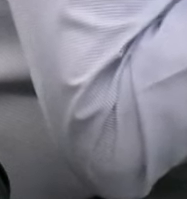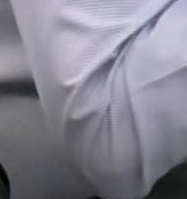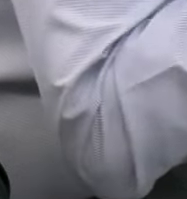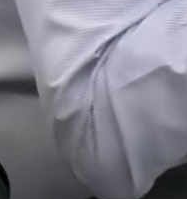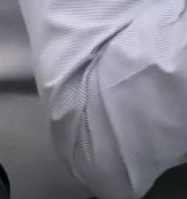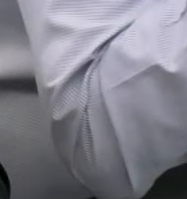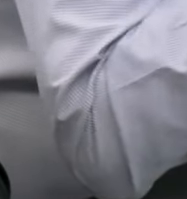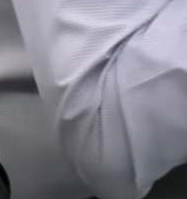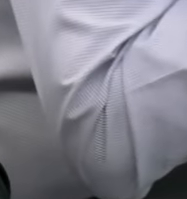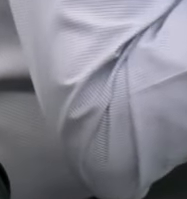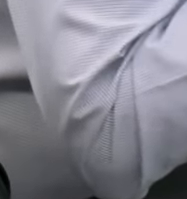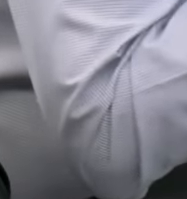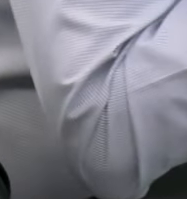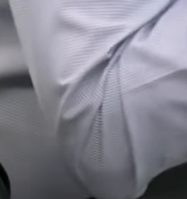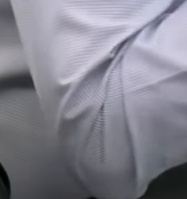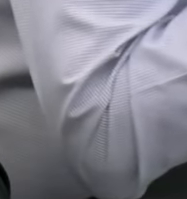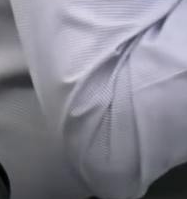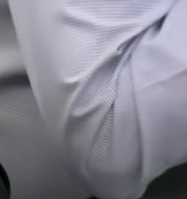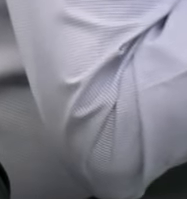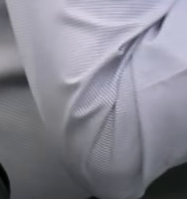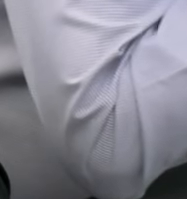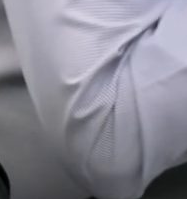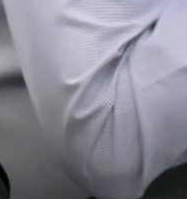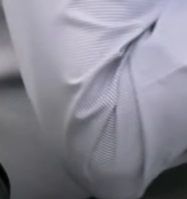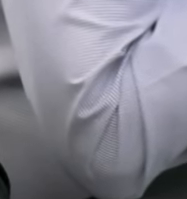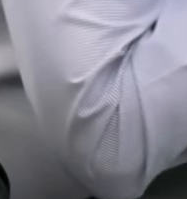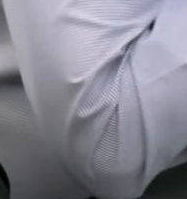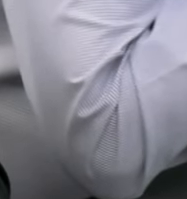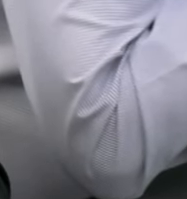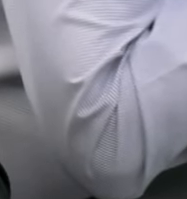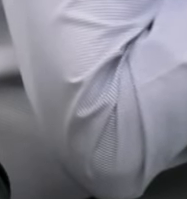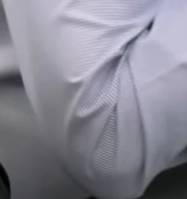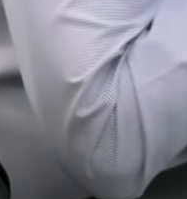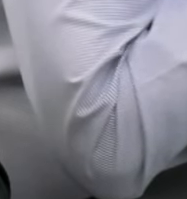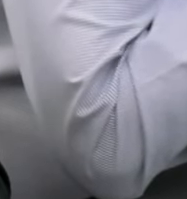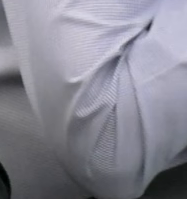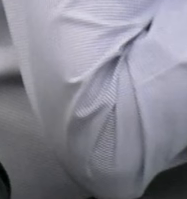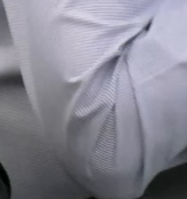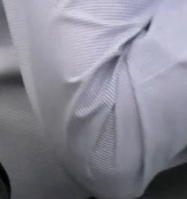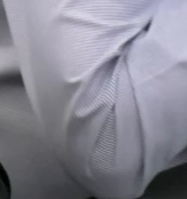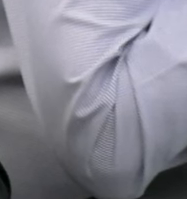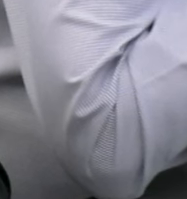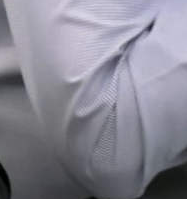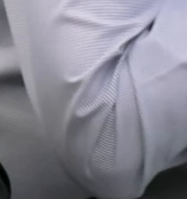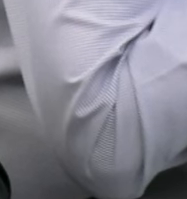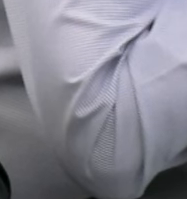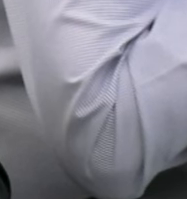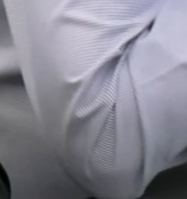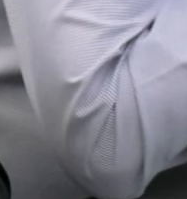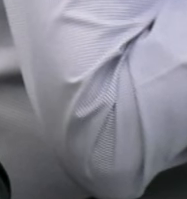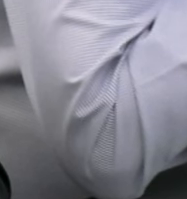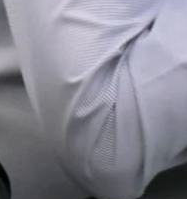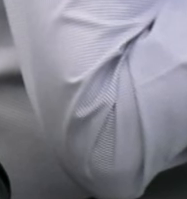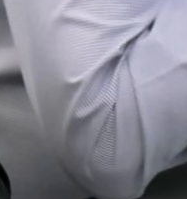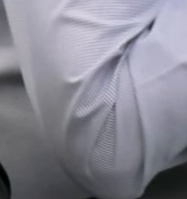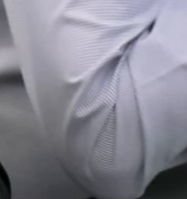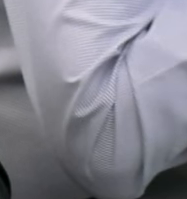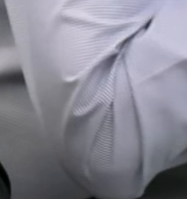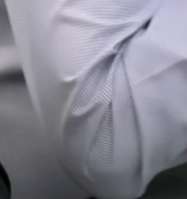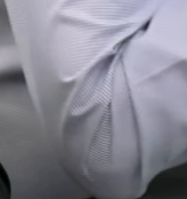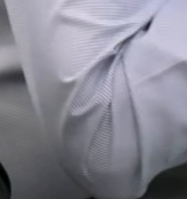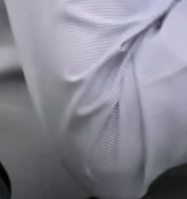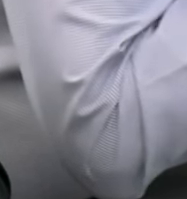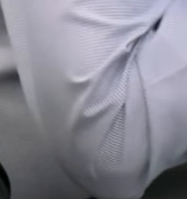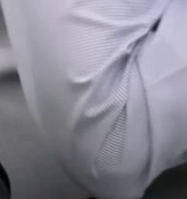realmente que a gente encare aí nos próximos meses situações aí de muito calor,